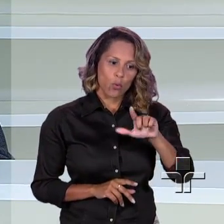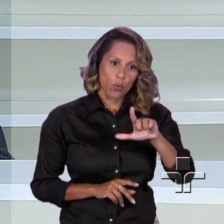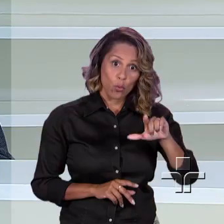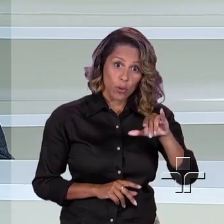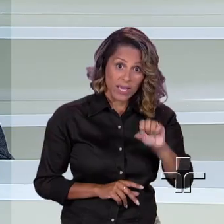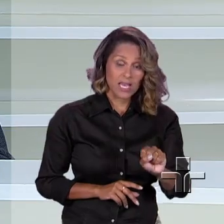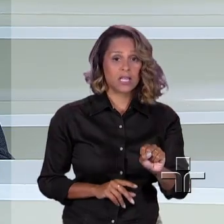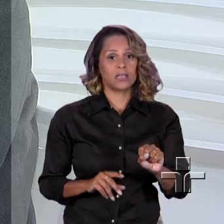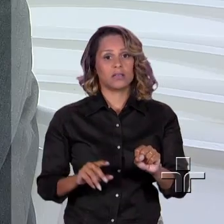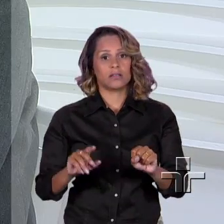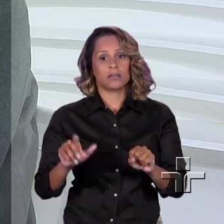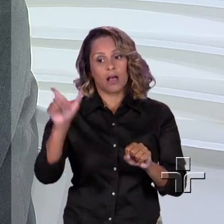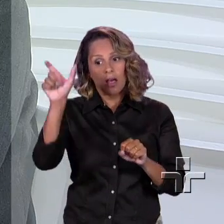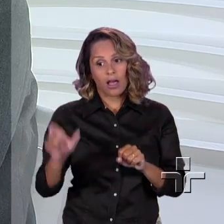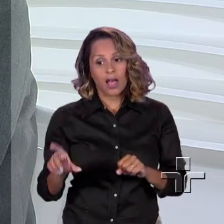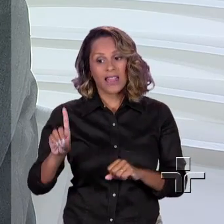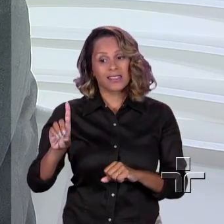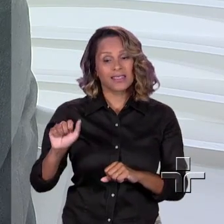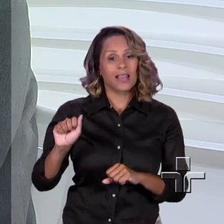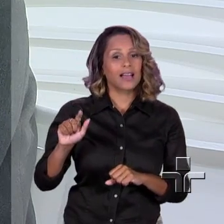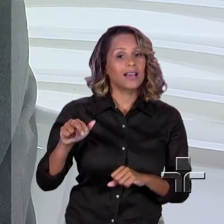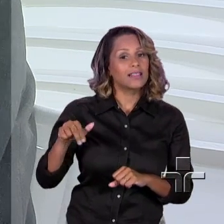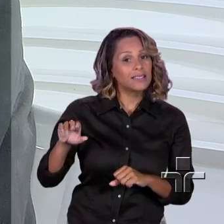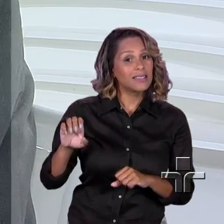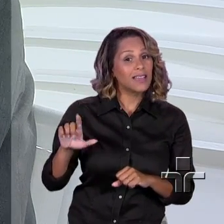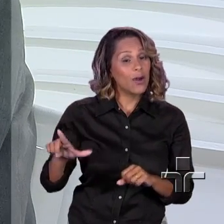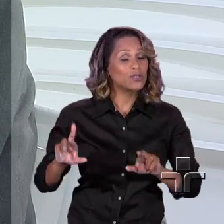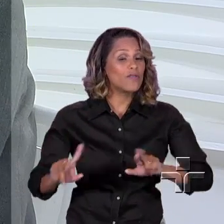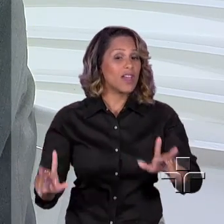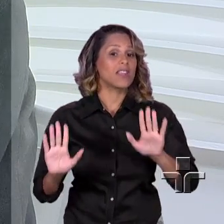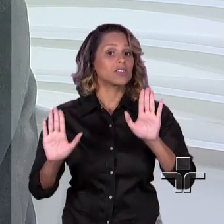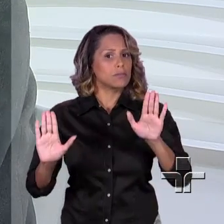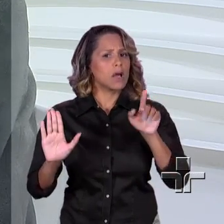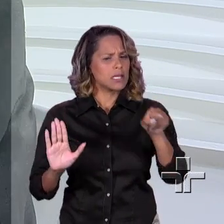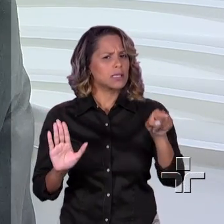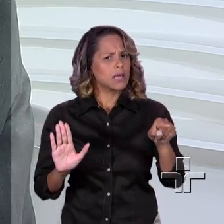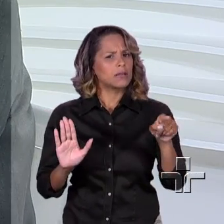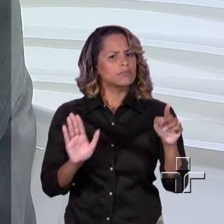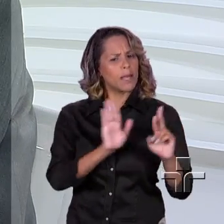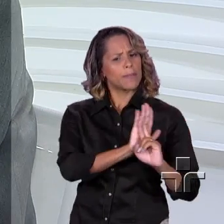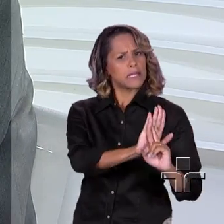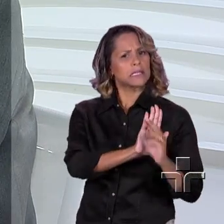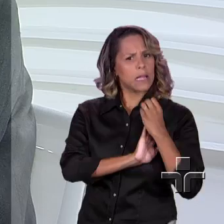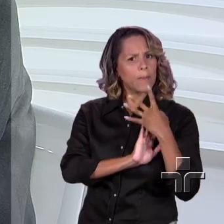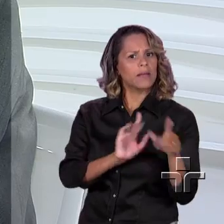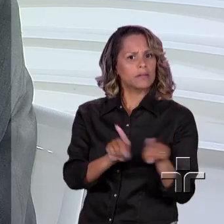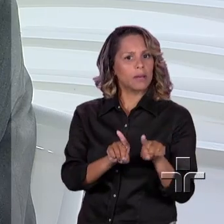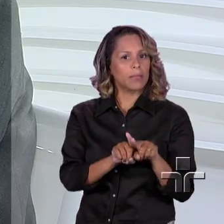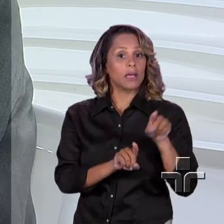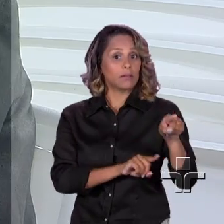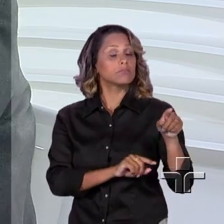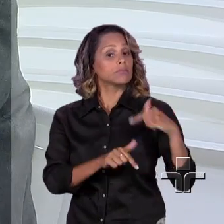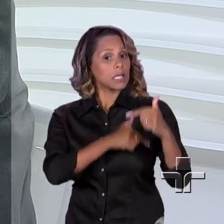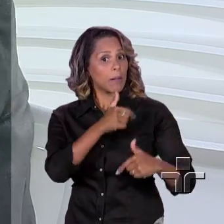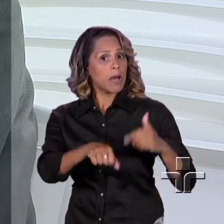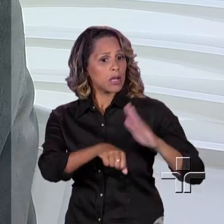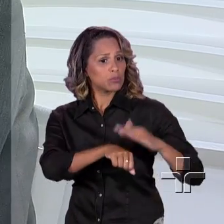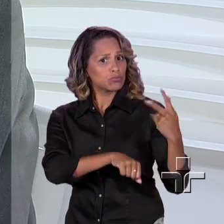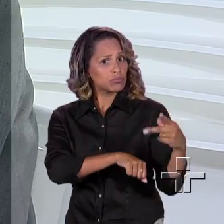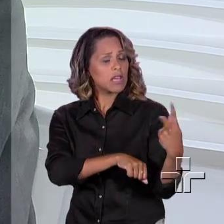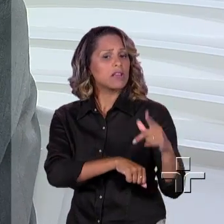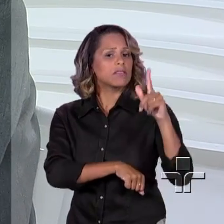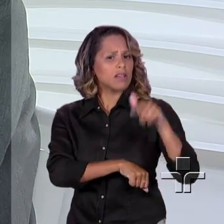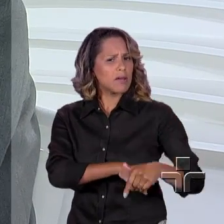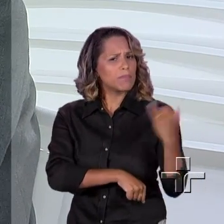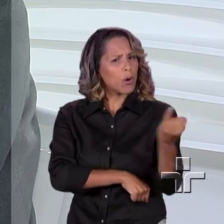Daniel de enfrentar a questão, as questões atuais. E também o trabalho dele sobre AIDS é fundamental aqui, ele também é o